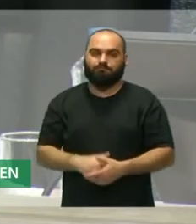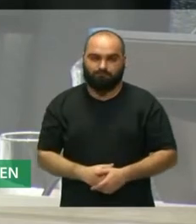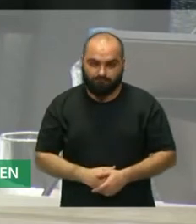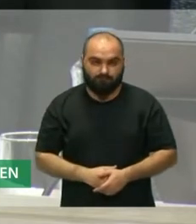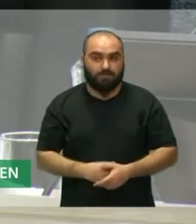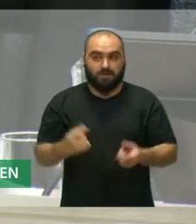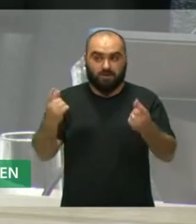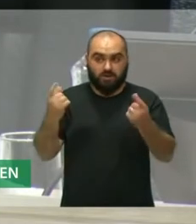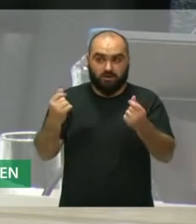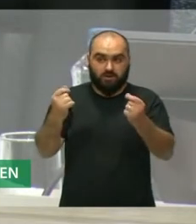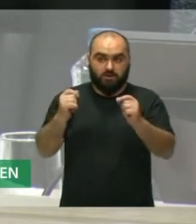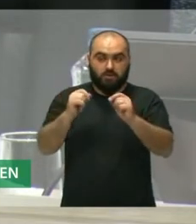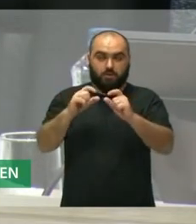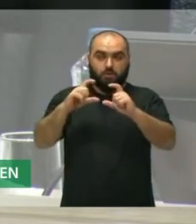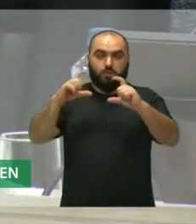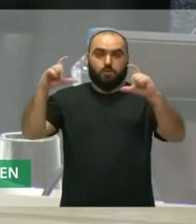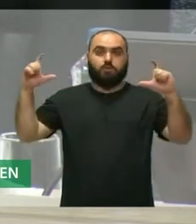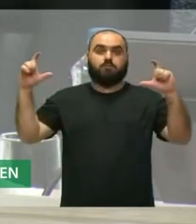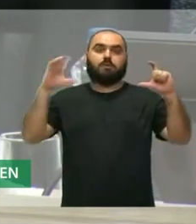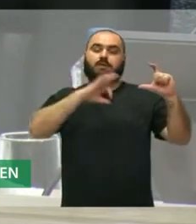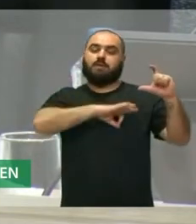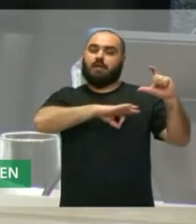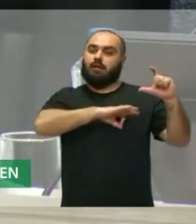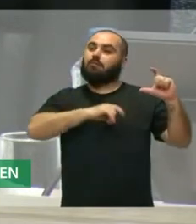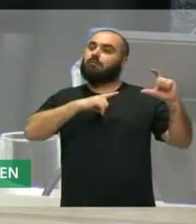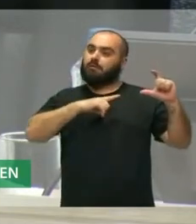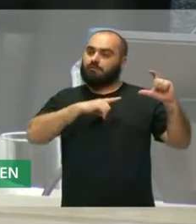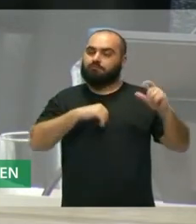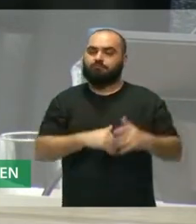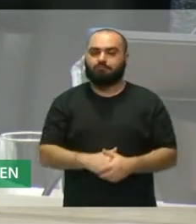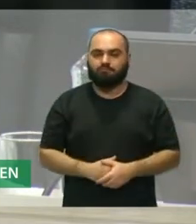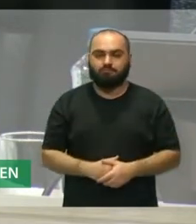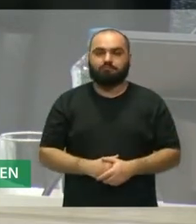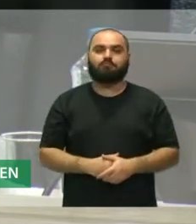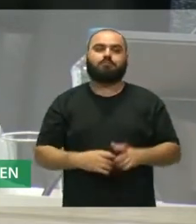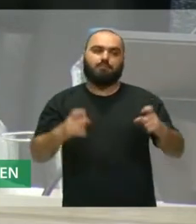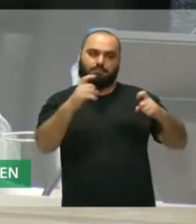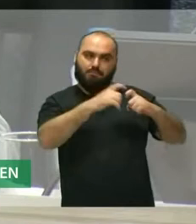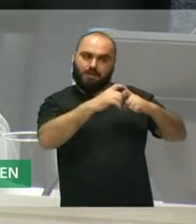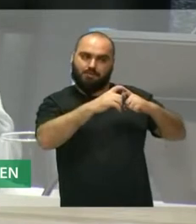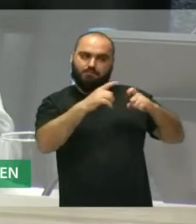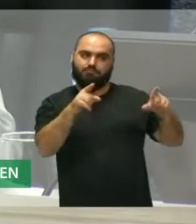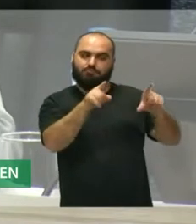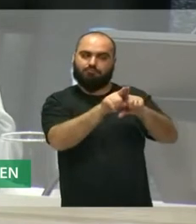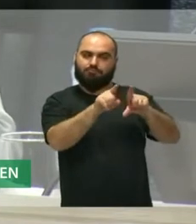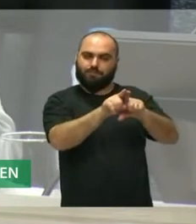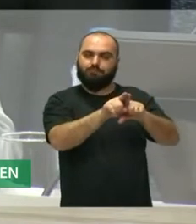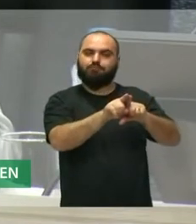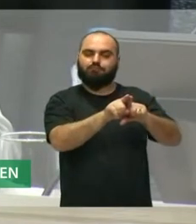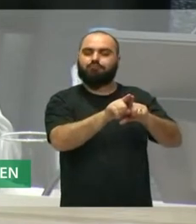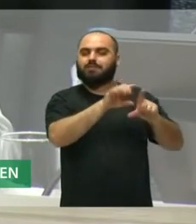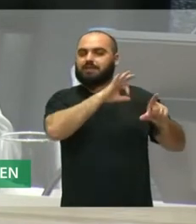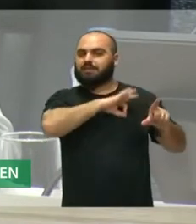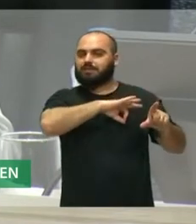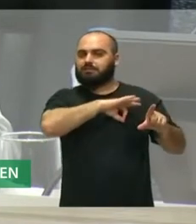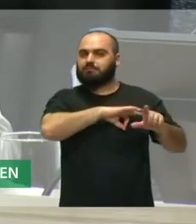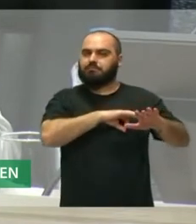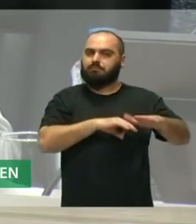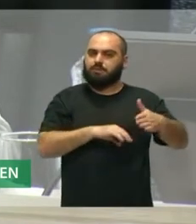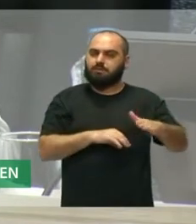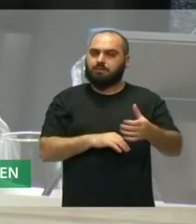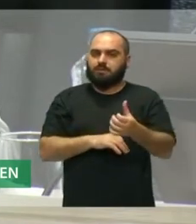bastante o custo com pessoal e também o custo com médico. O custo com médico aumentou em torno